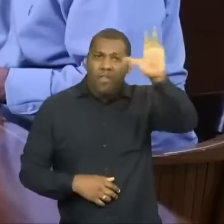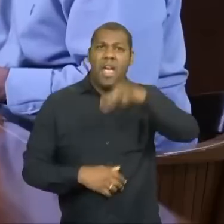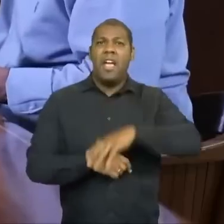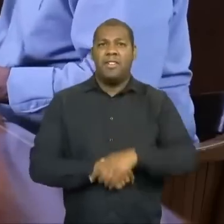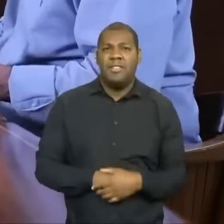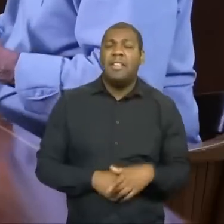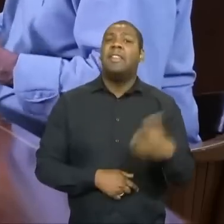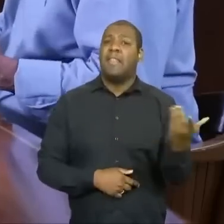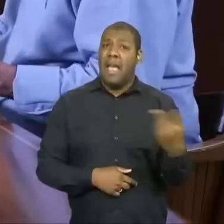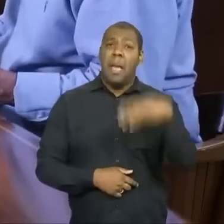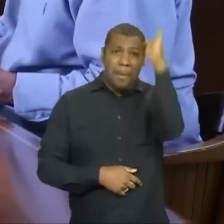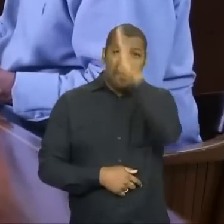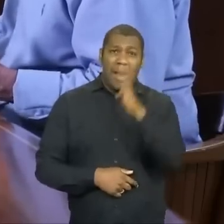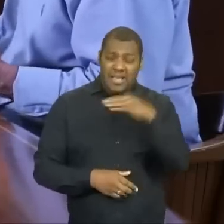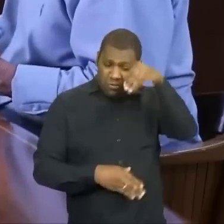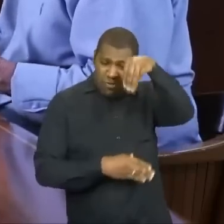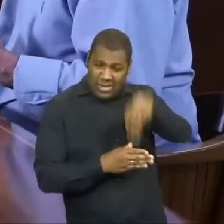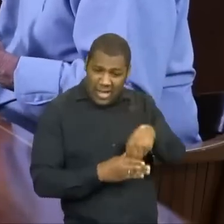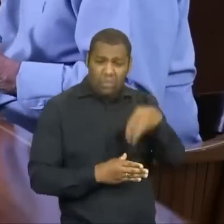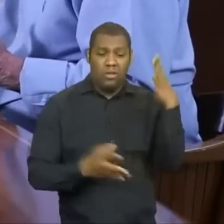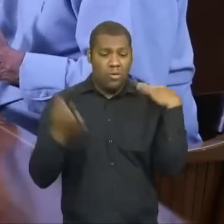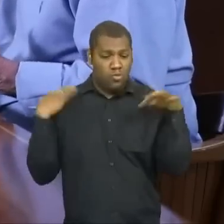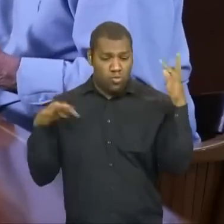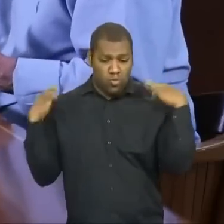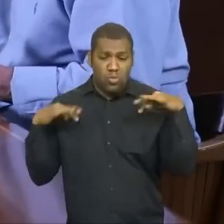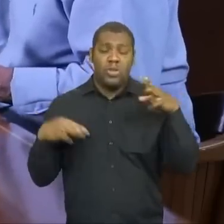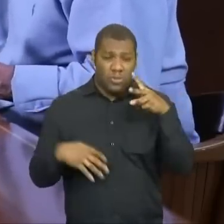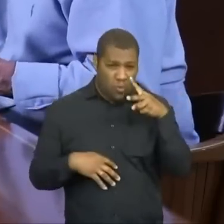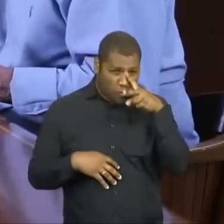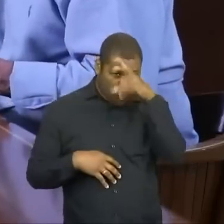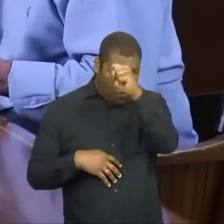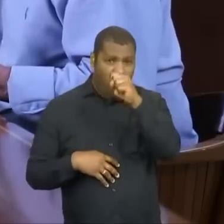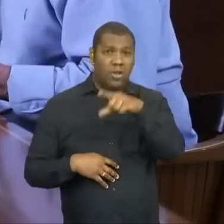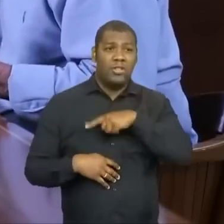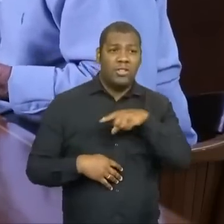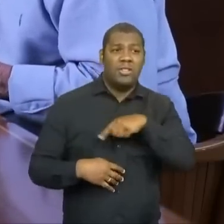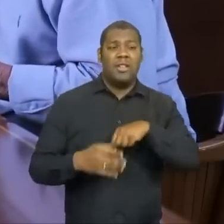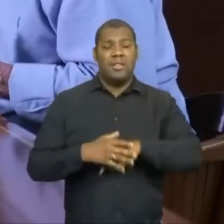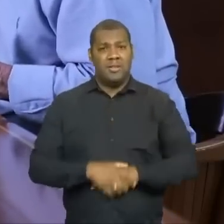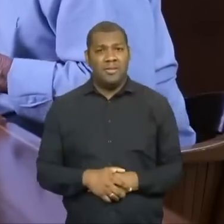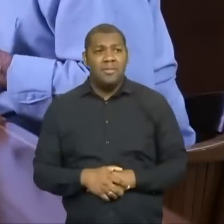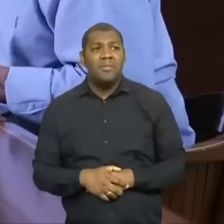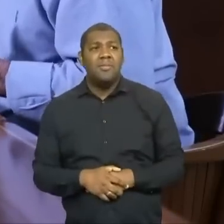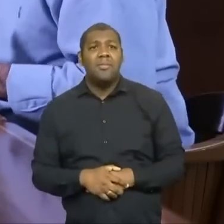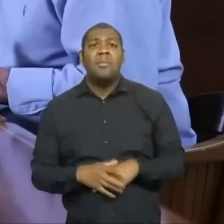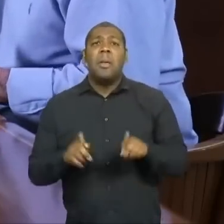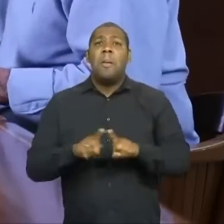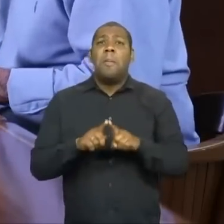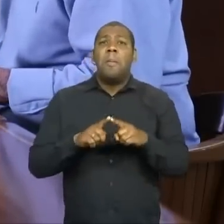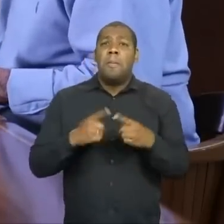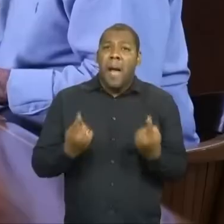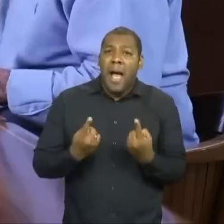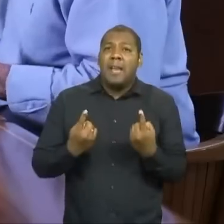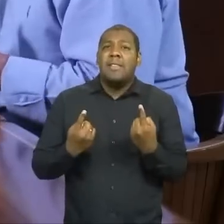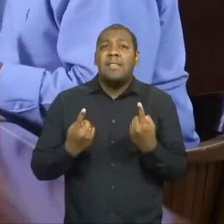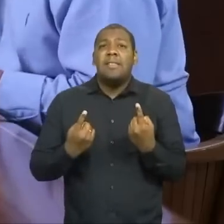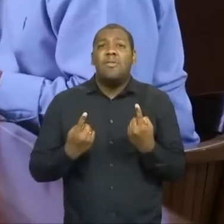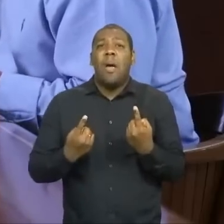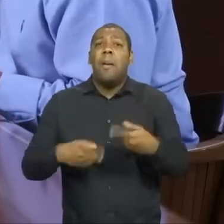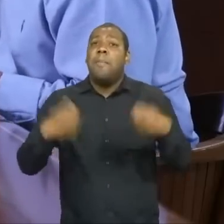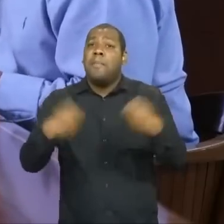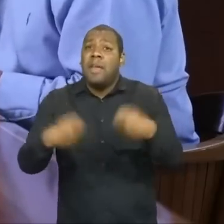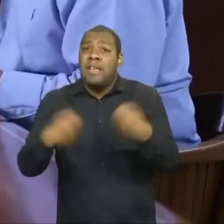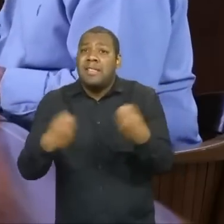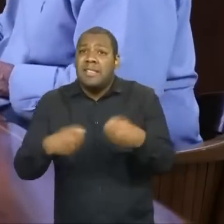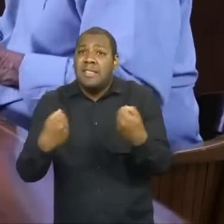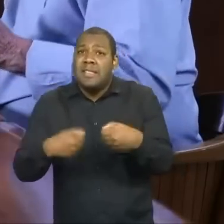grande. O que nós precisamos é discutir como baratear o preço da passagem de avião para o povo viajar. Porque está muito caro